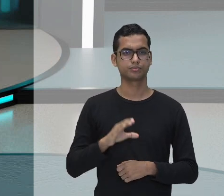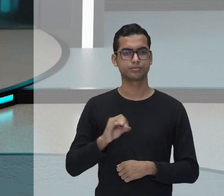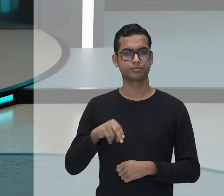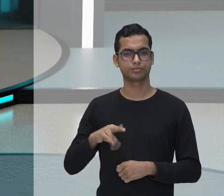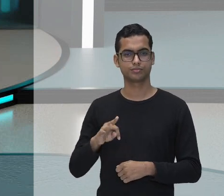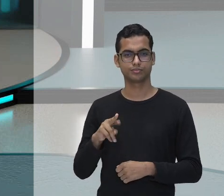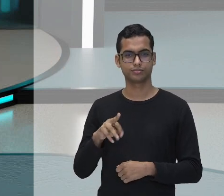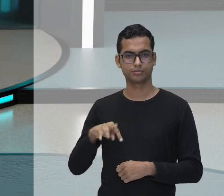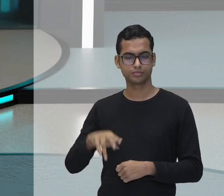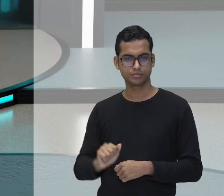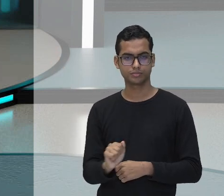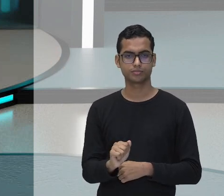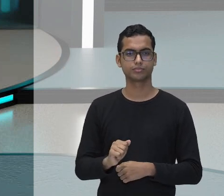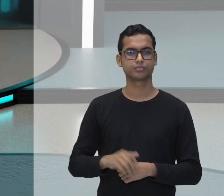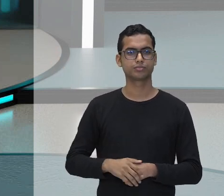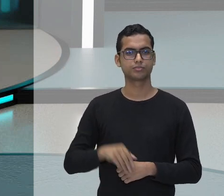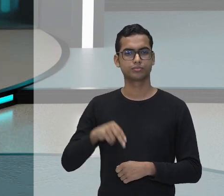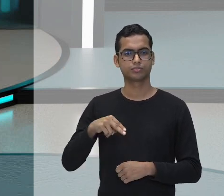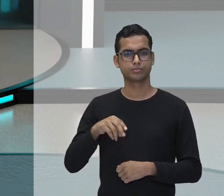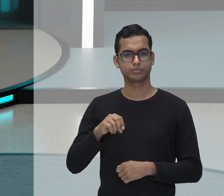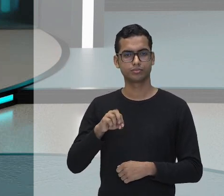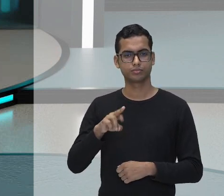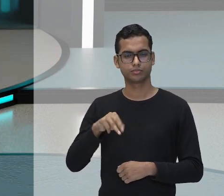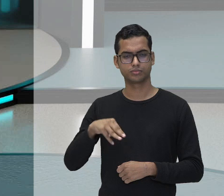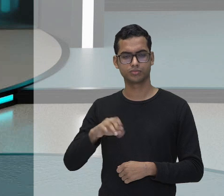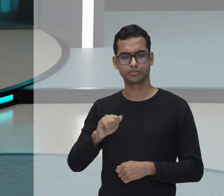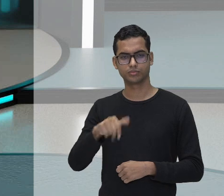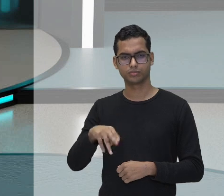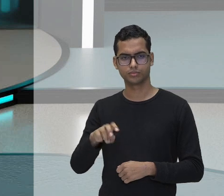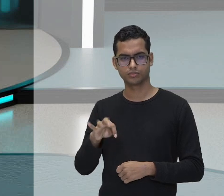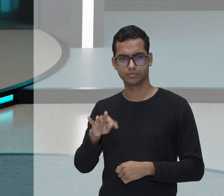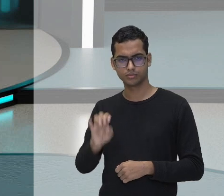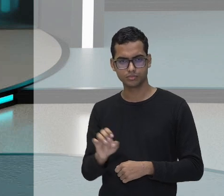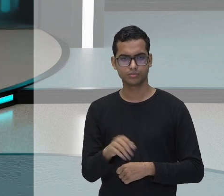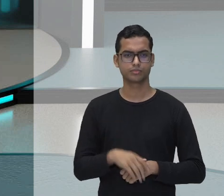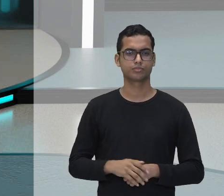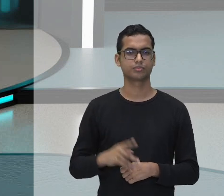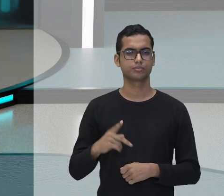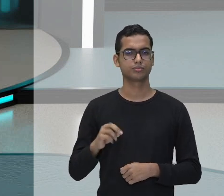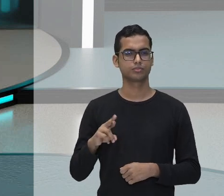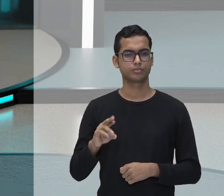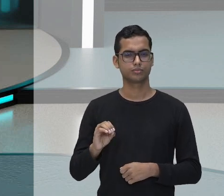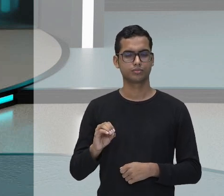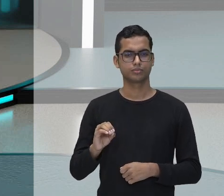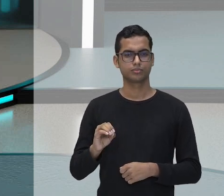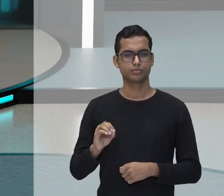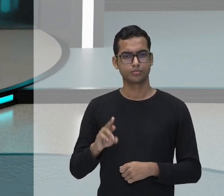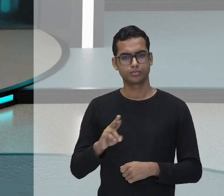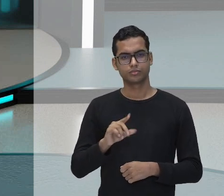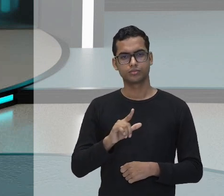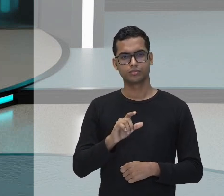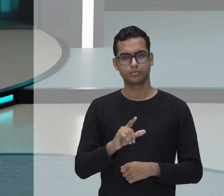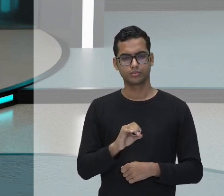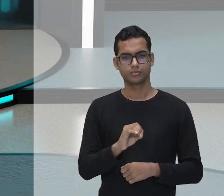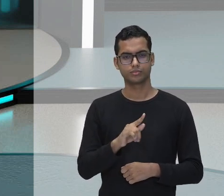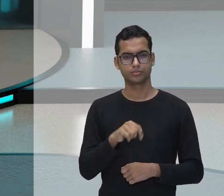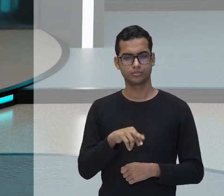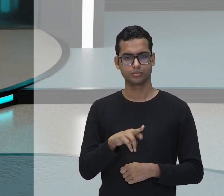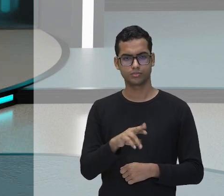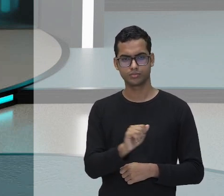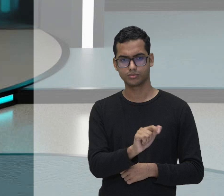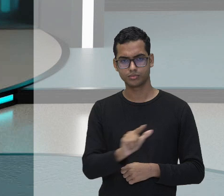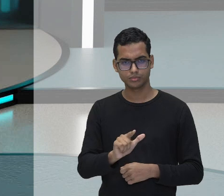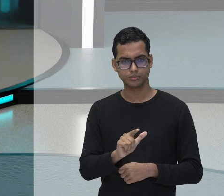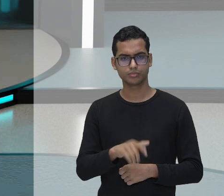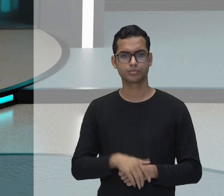normalmente, por lo general, né? Ou geralmente, né? Todos os dias, todos os meses, todos os anos,